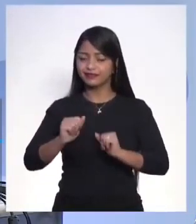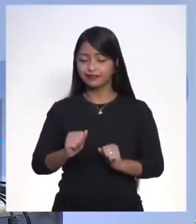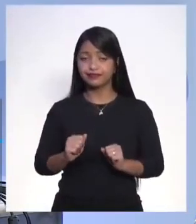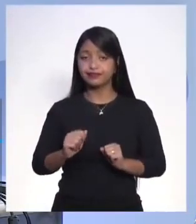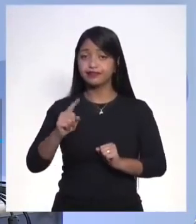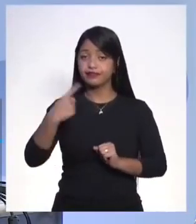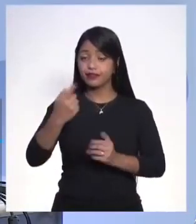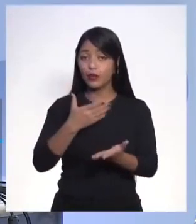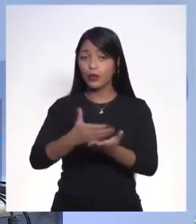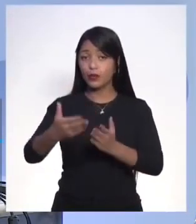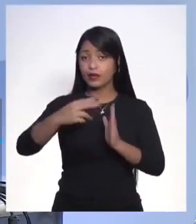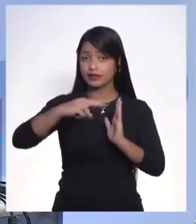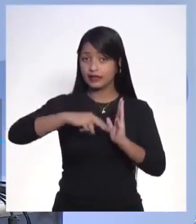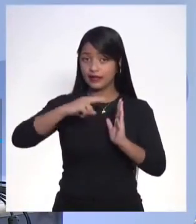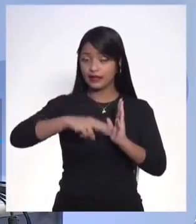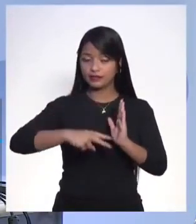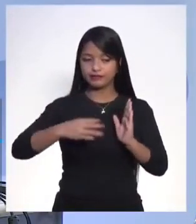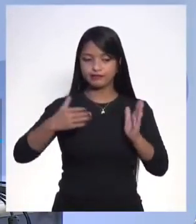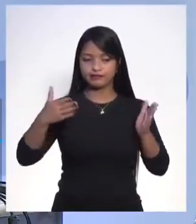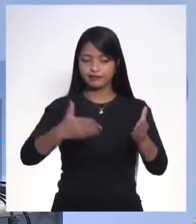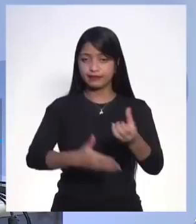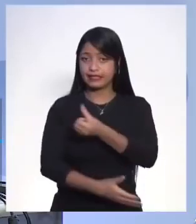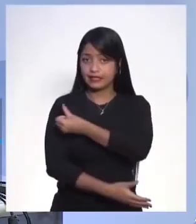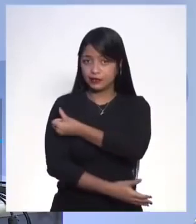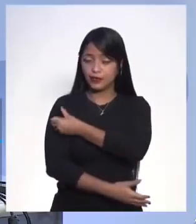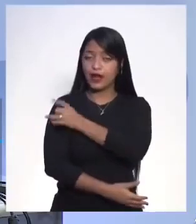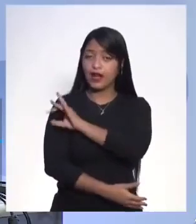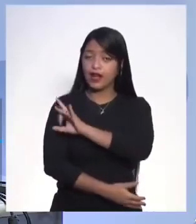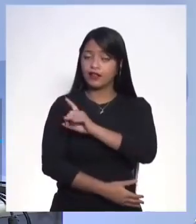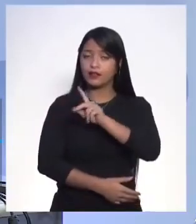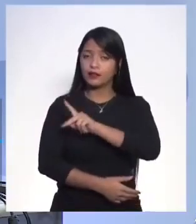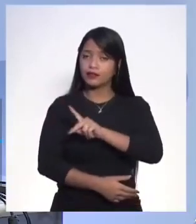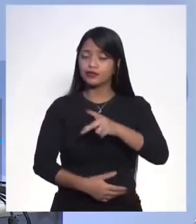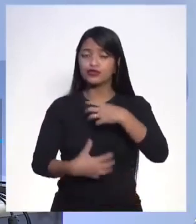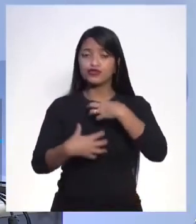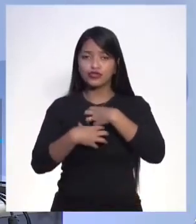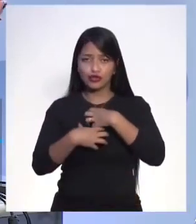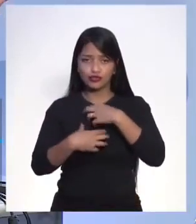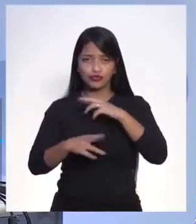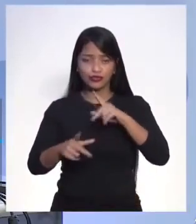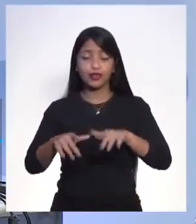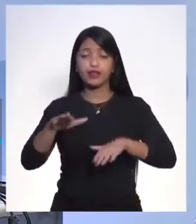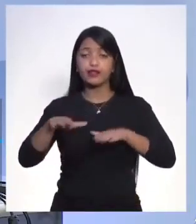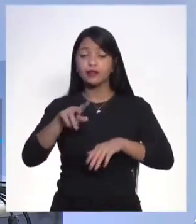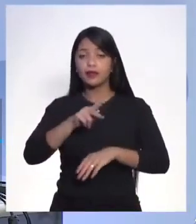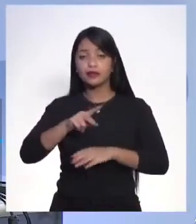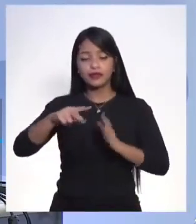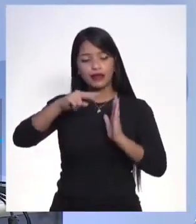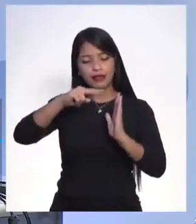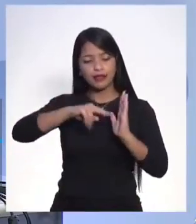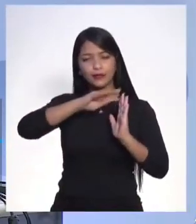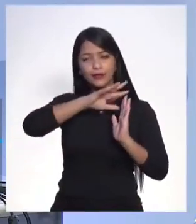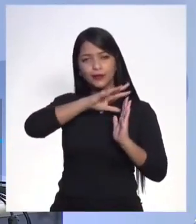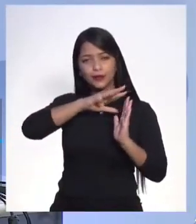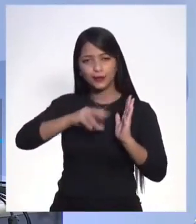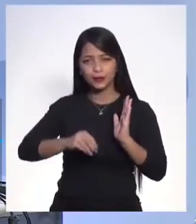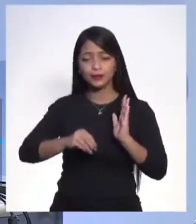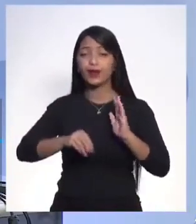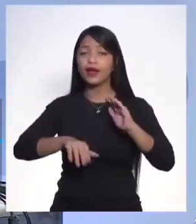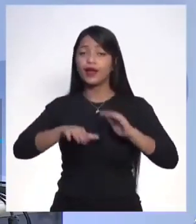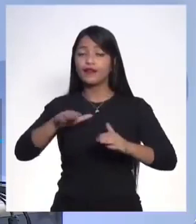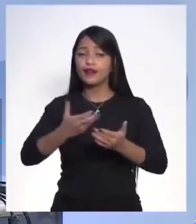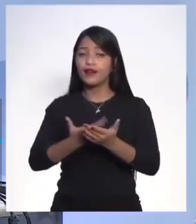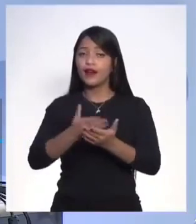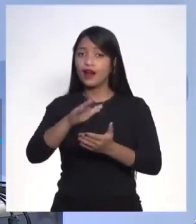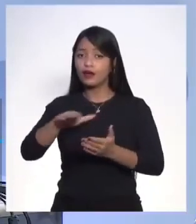6º ano, cada professor, obviamente, tem um ritmo, mas tem professor que primeiro lê tudo, às vezes o aluno vai lendo por partes,